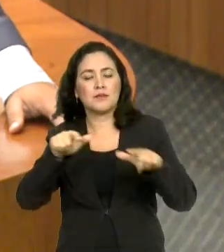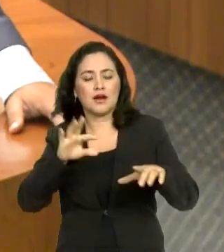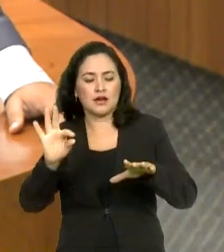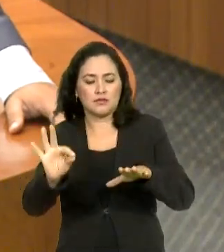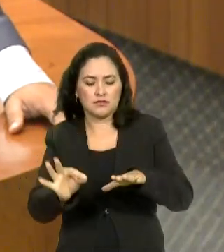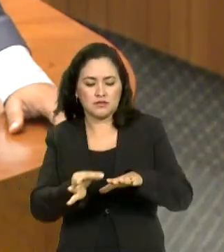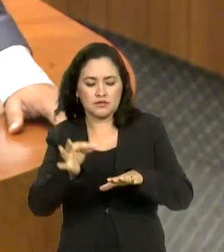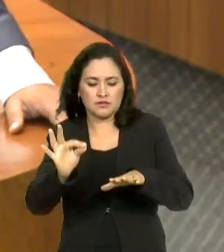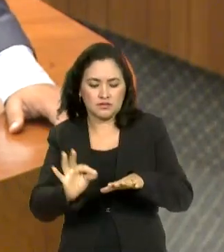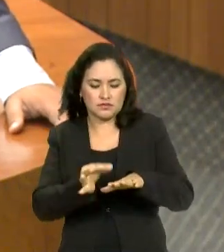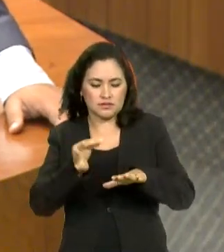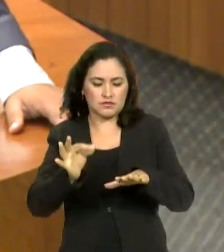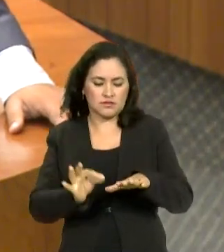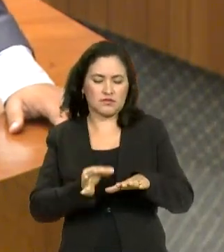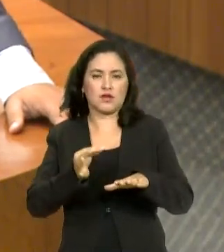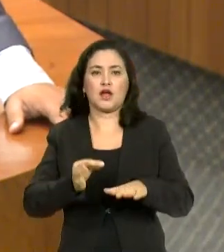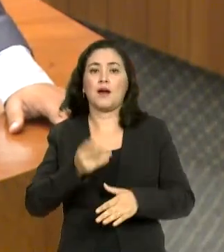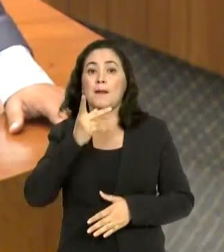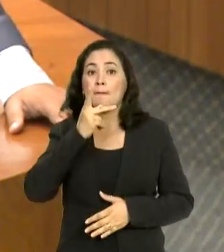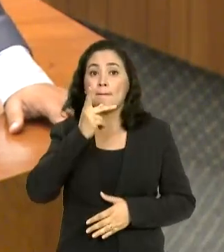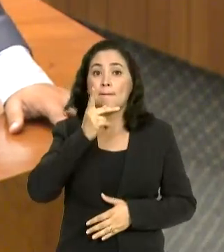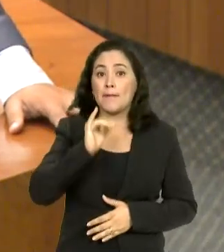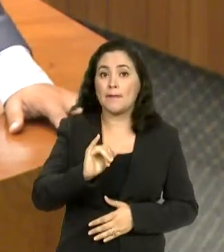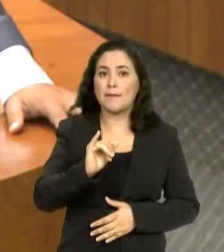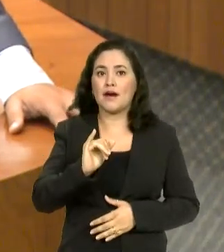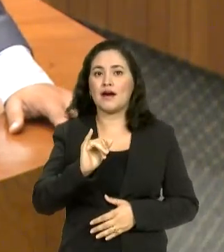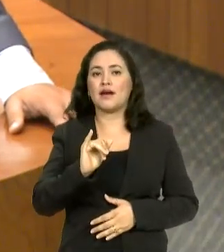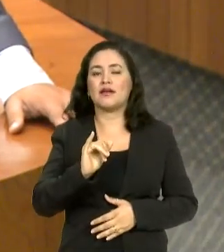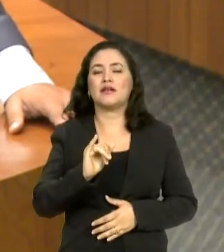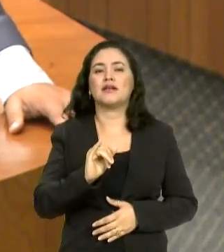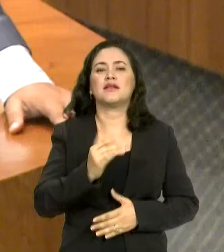de um filho de um músico, de um taxista,